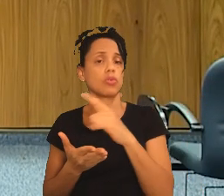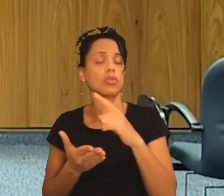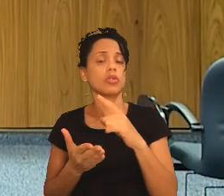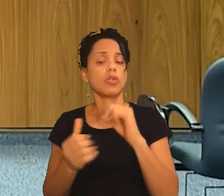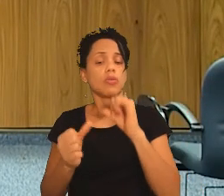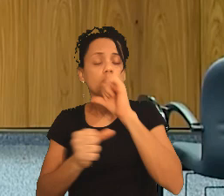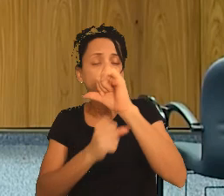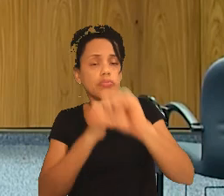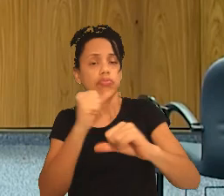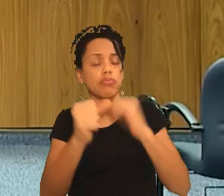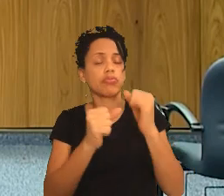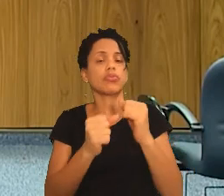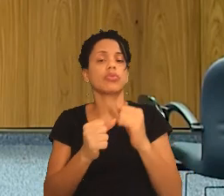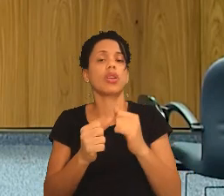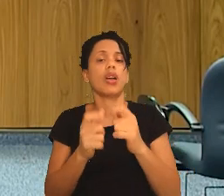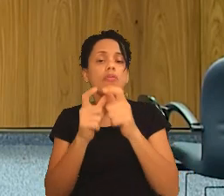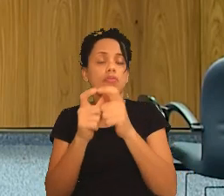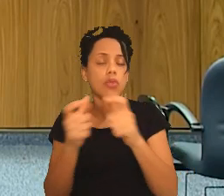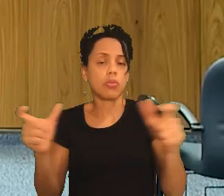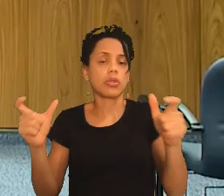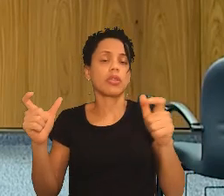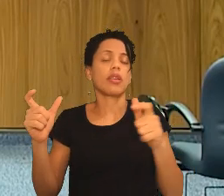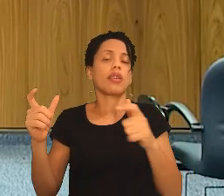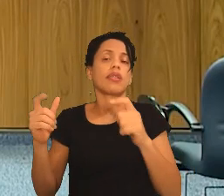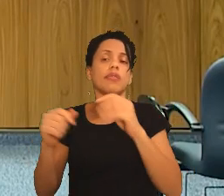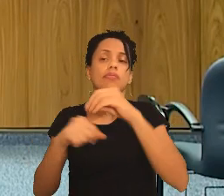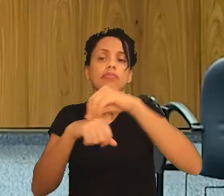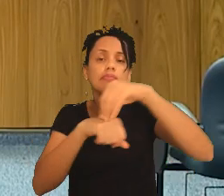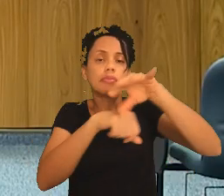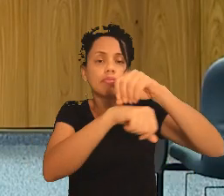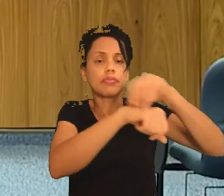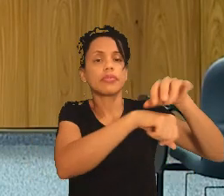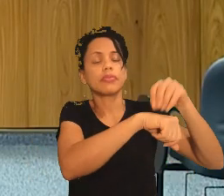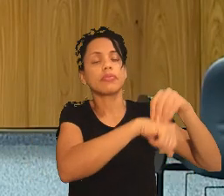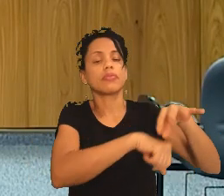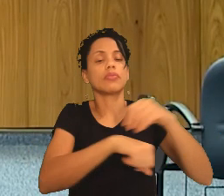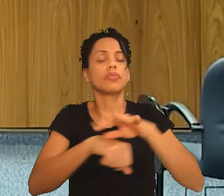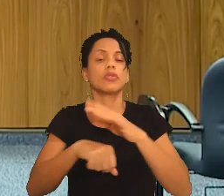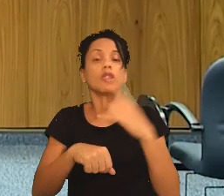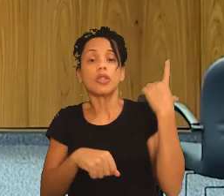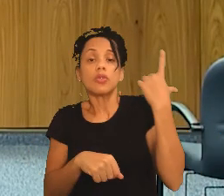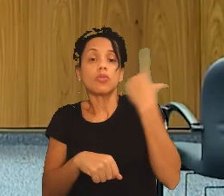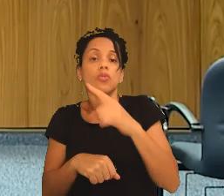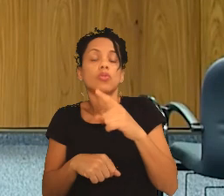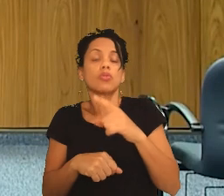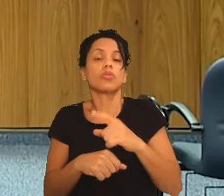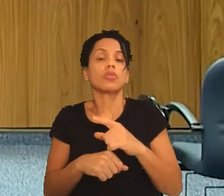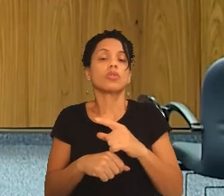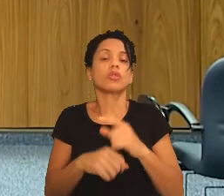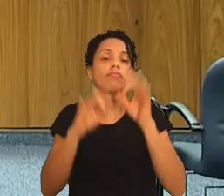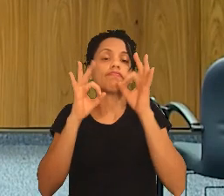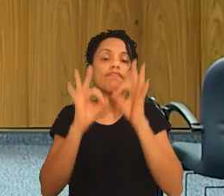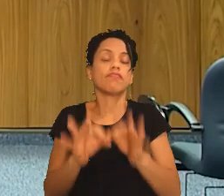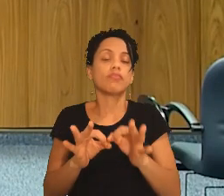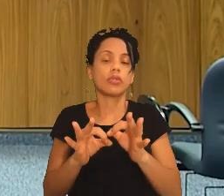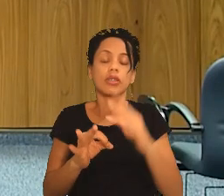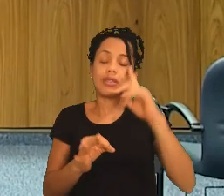a gente esteja aberto a esse protagonismo e, felizmente, que a gente